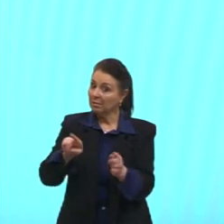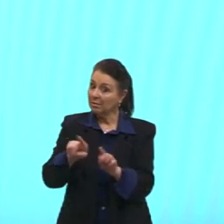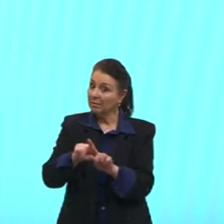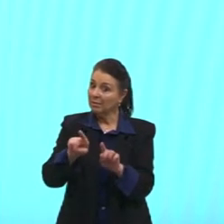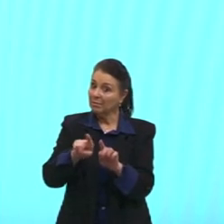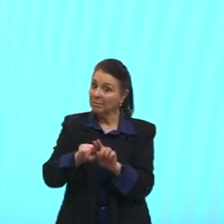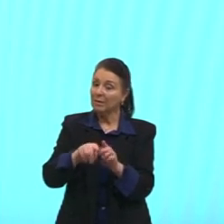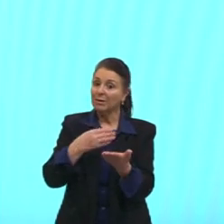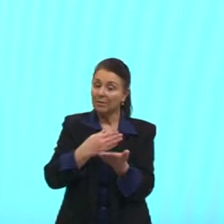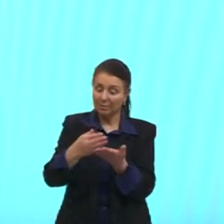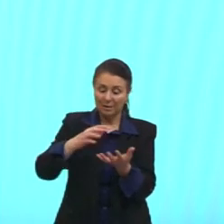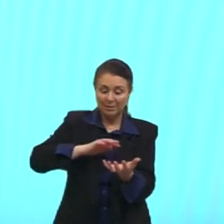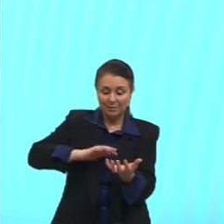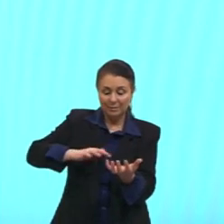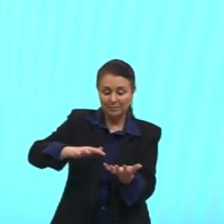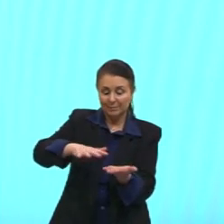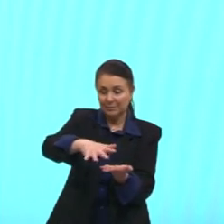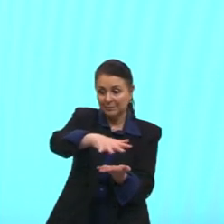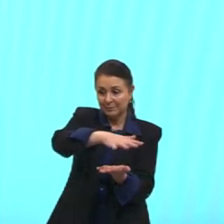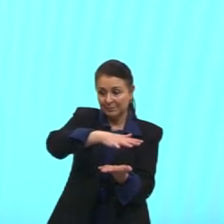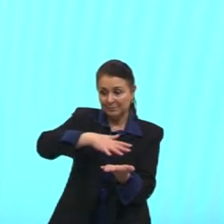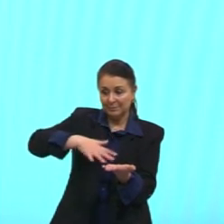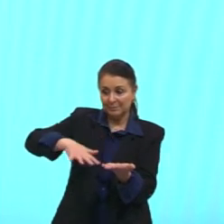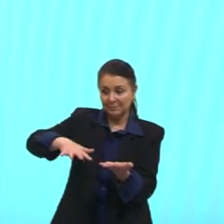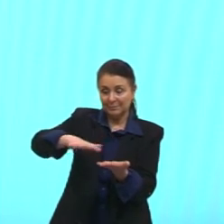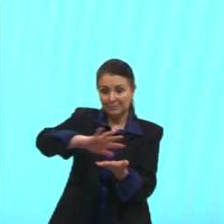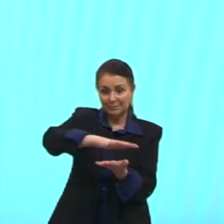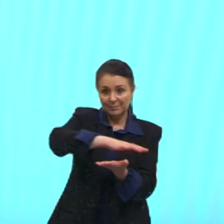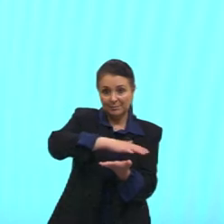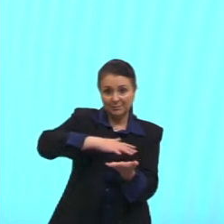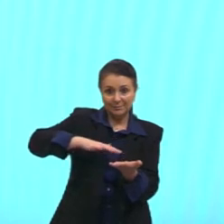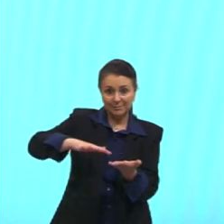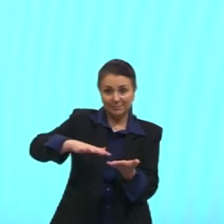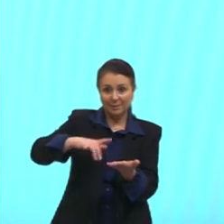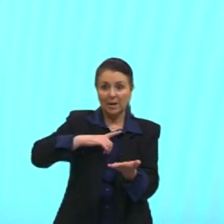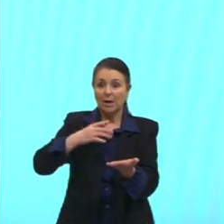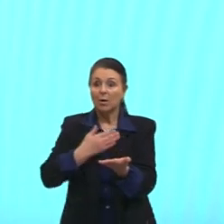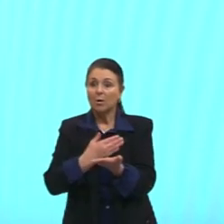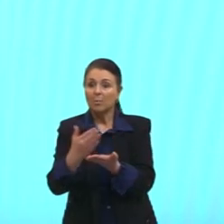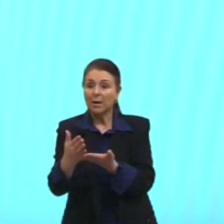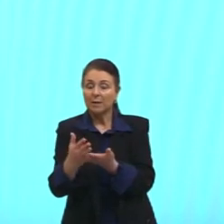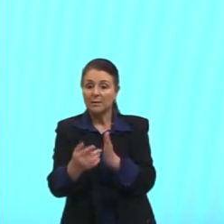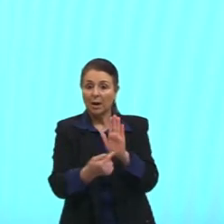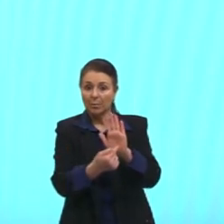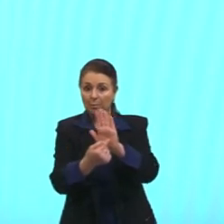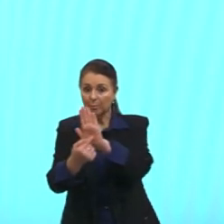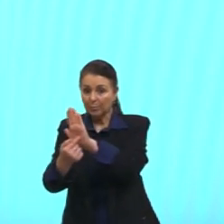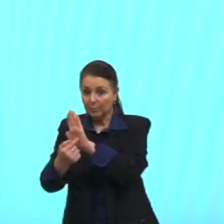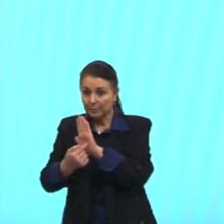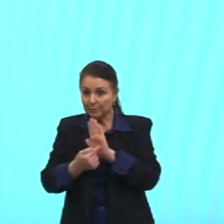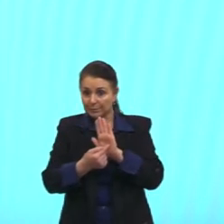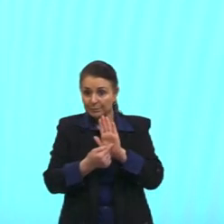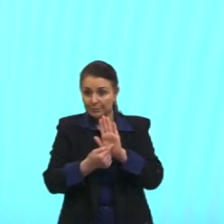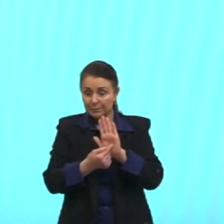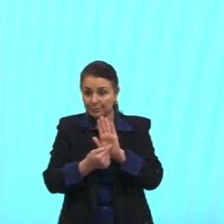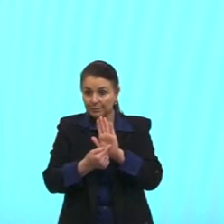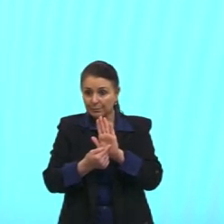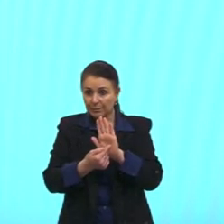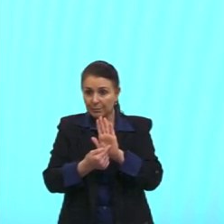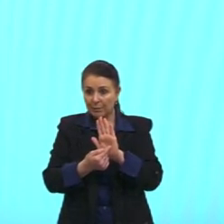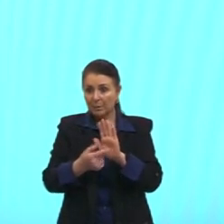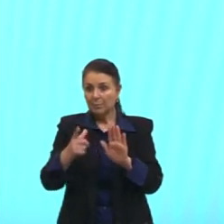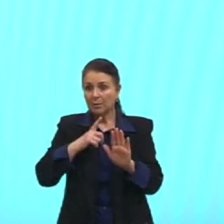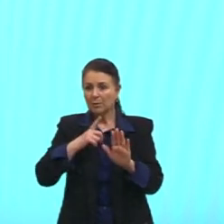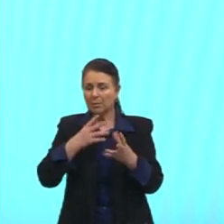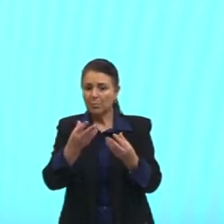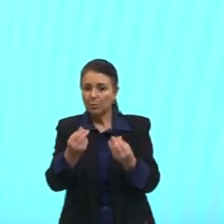ondas secundárias, outras ondas, certo? E aqui eu vejo, então, a projeção, né? No desenho fica bem suave para não poluir